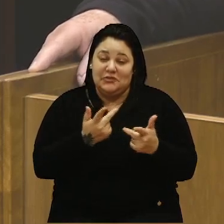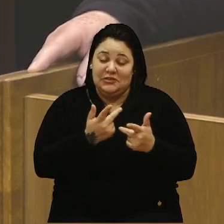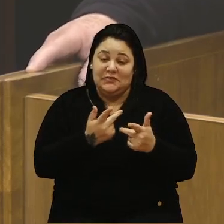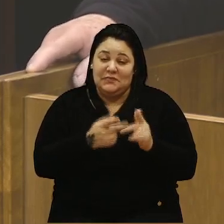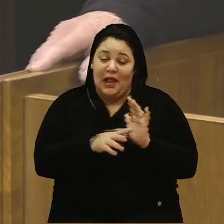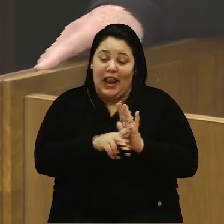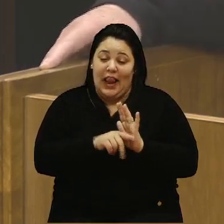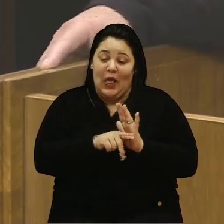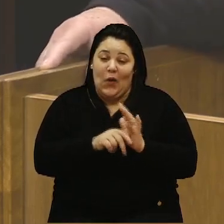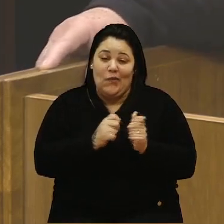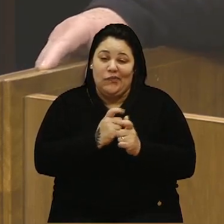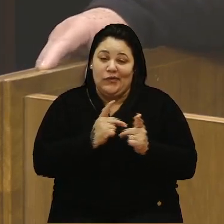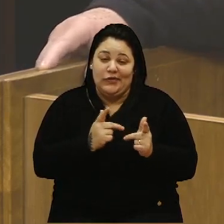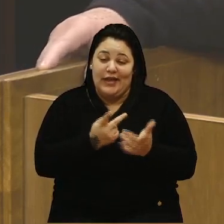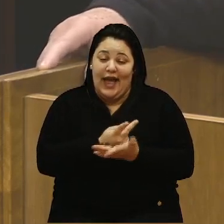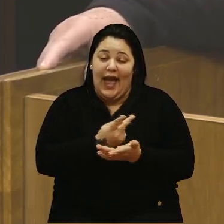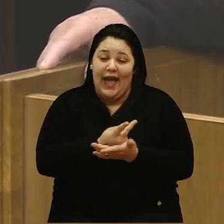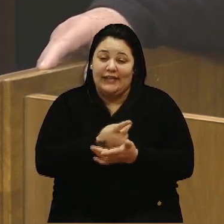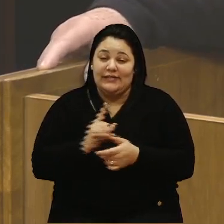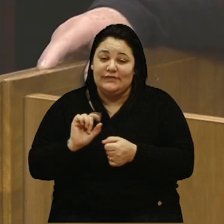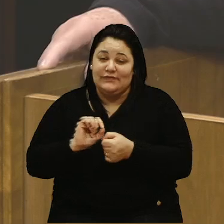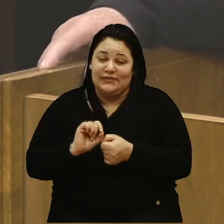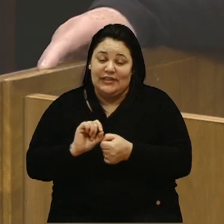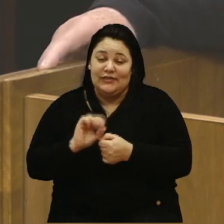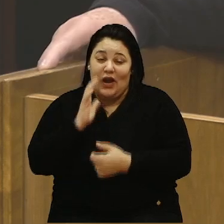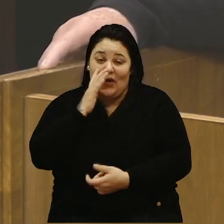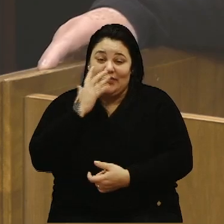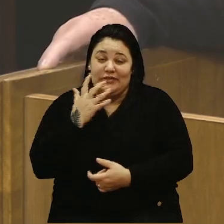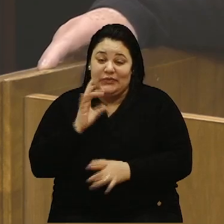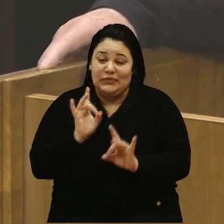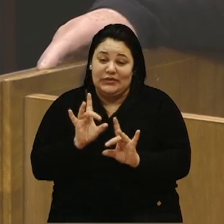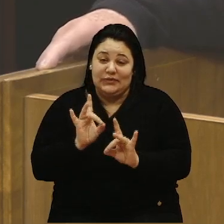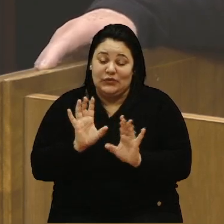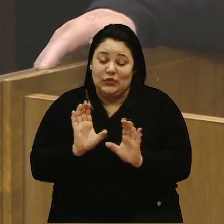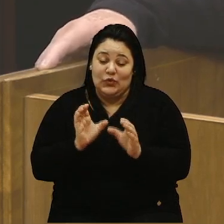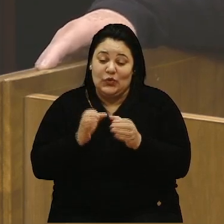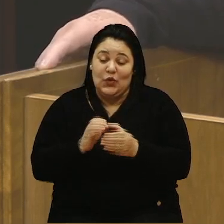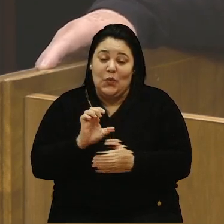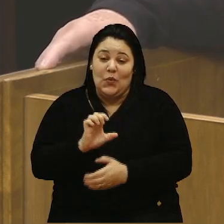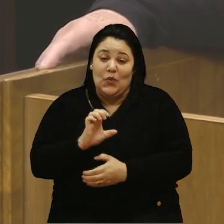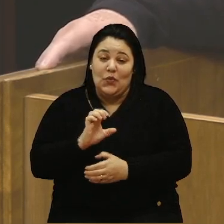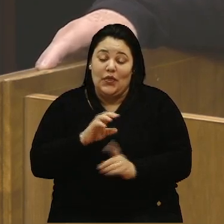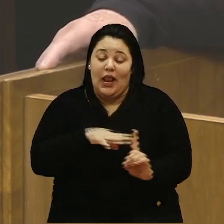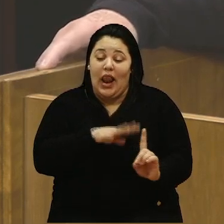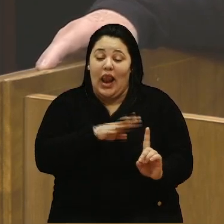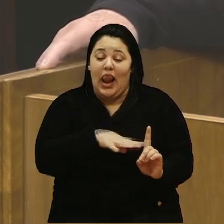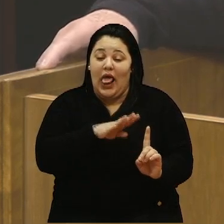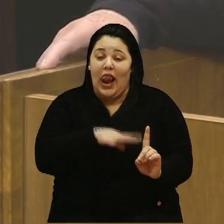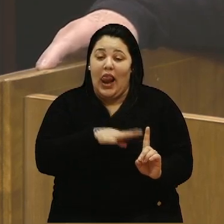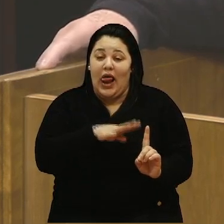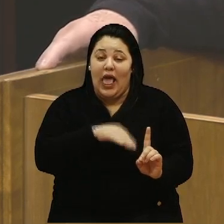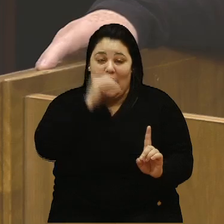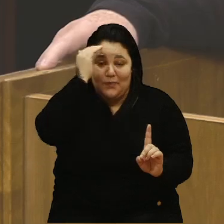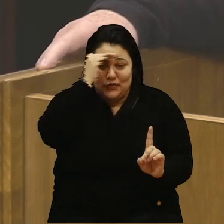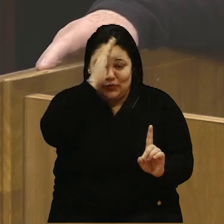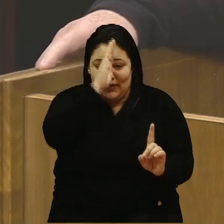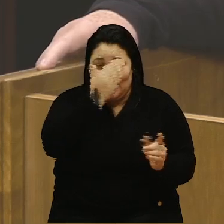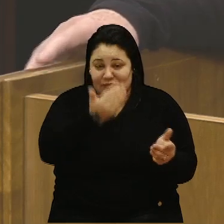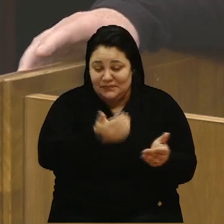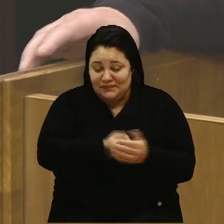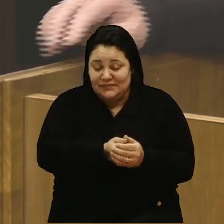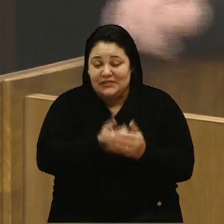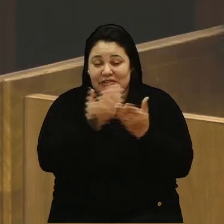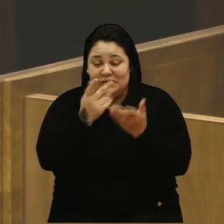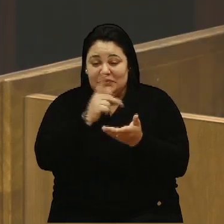falcatruas acontecidas, especialmente com o clã Bolsonaro. Então, meu caro presidente, senhoras e